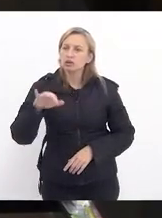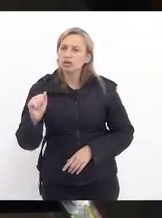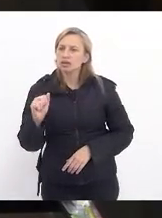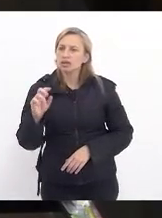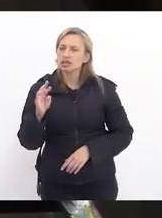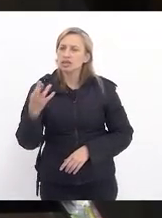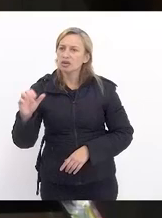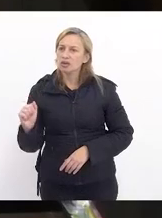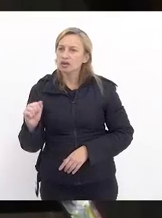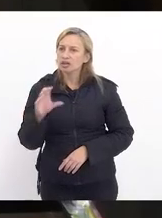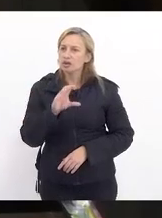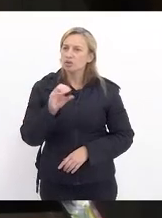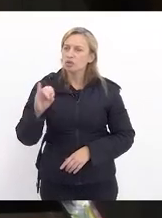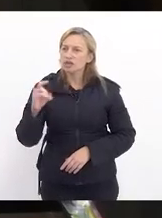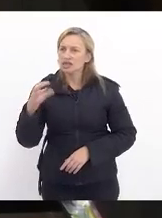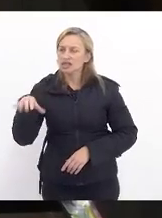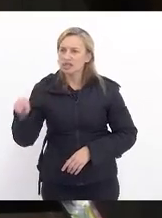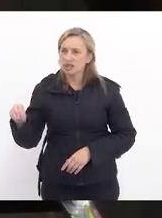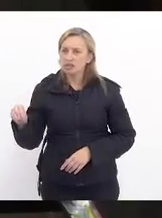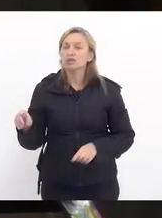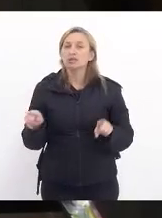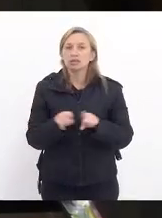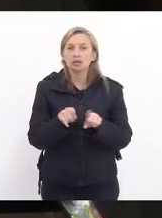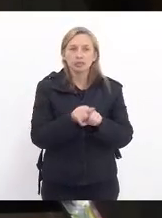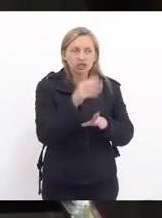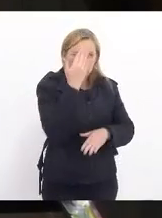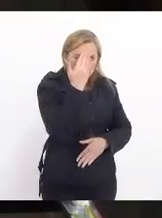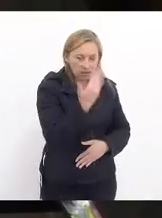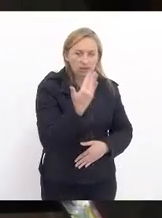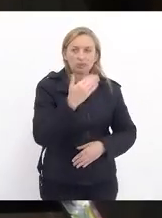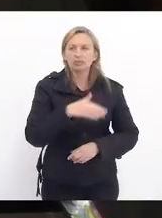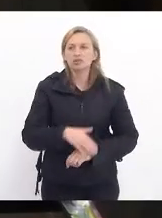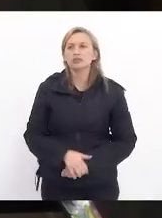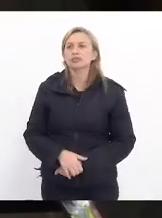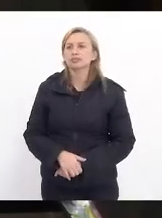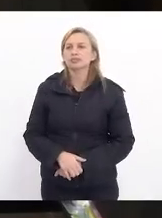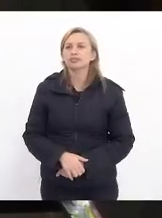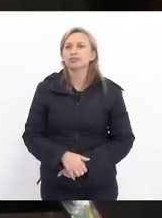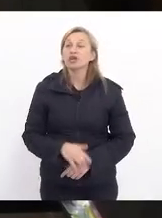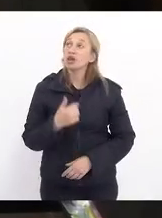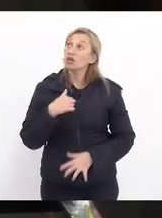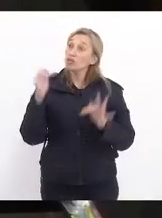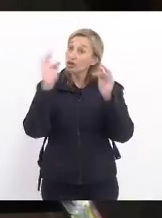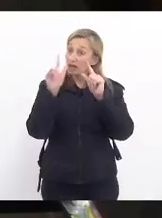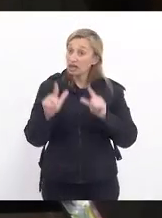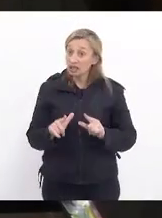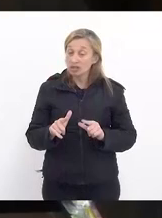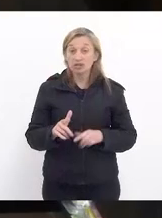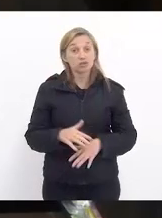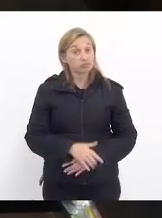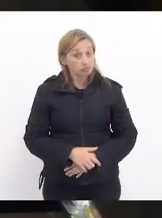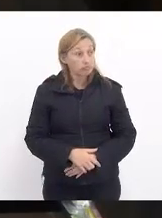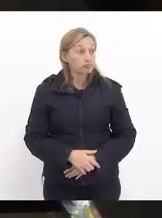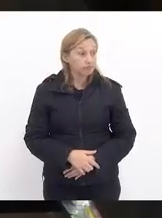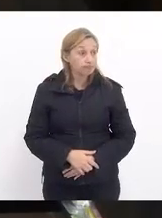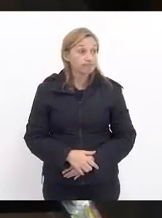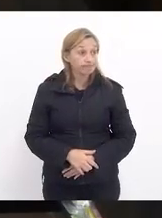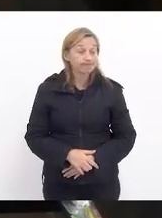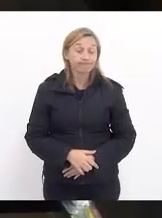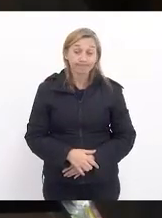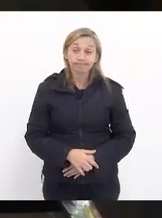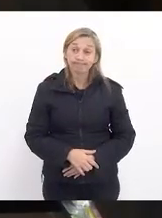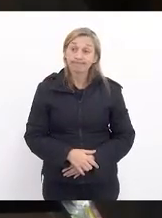da Conceição e também de agradecimento e eu fico feliz de ter havido